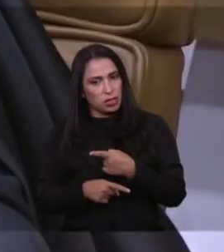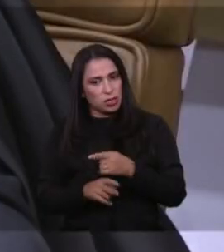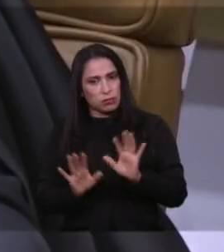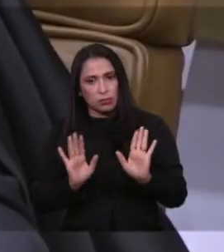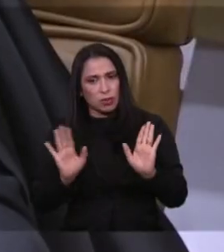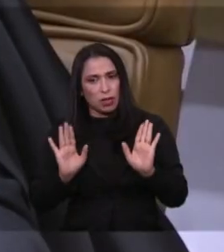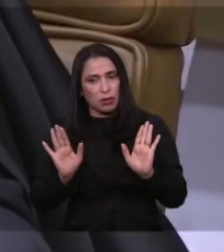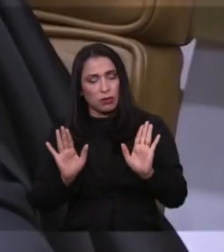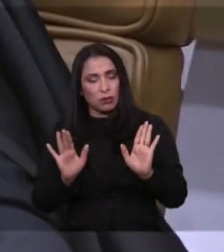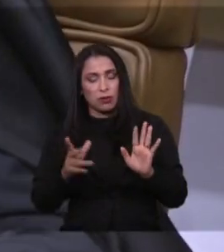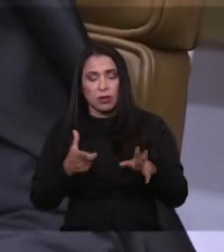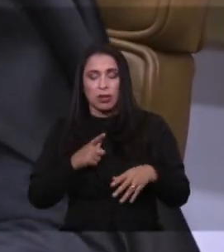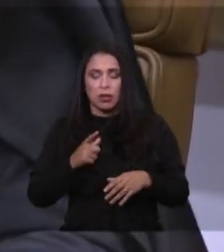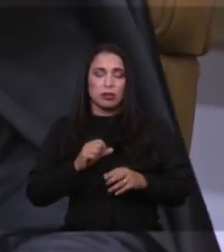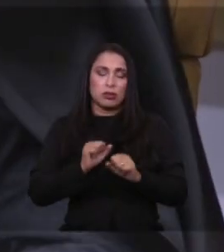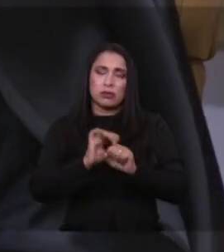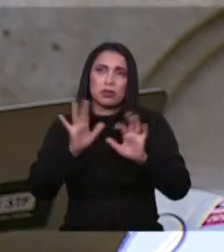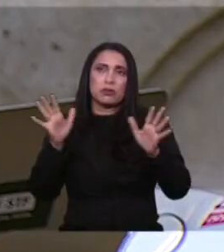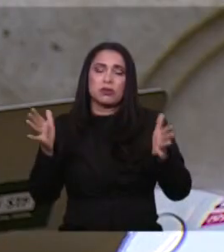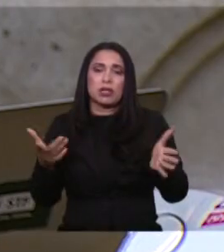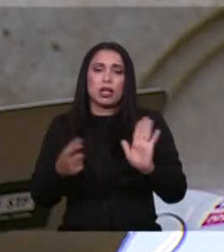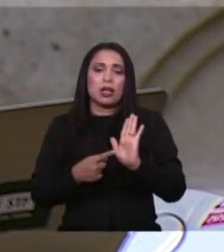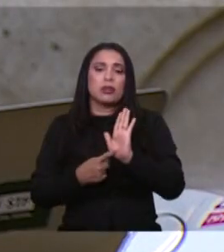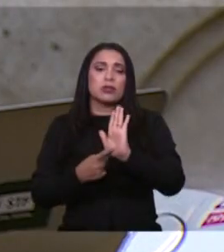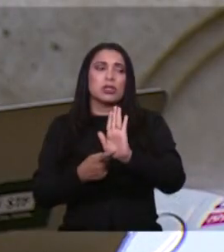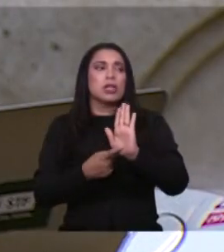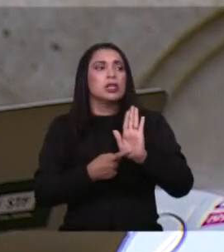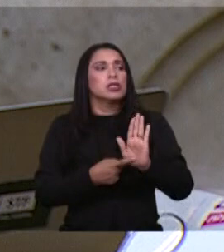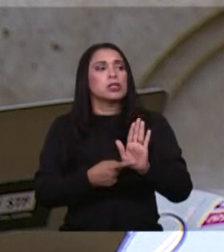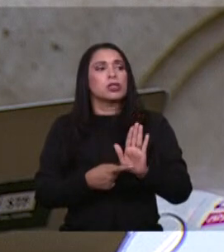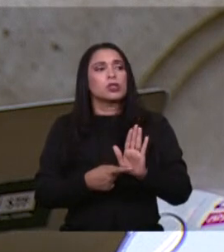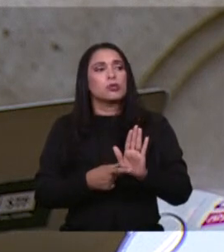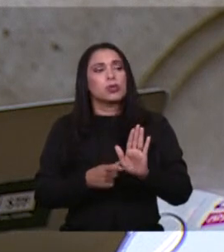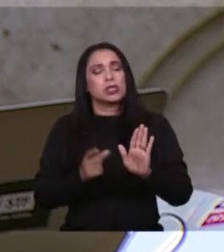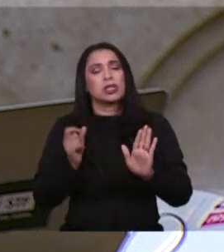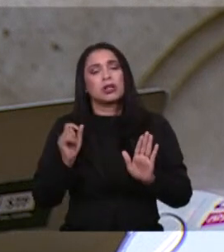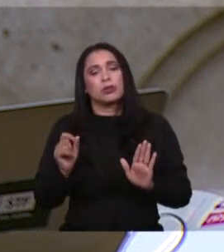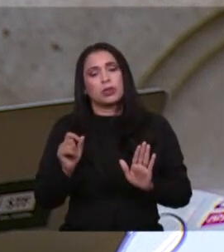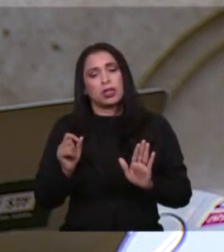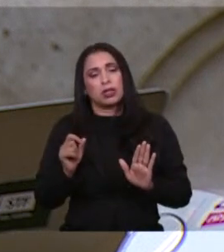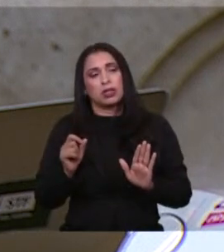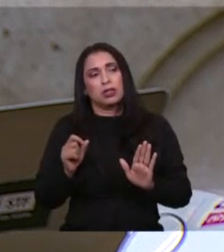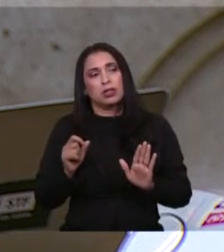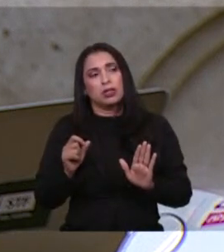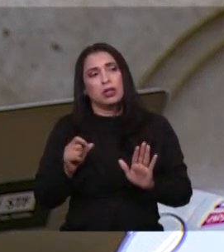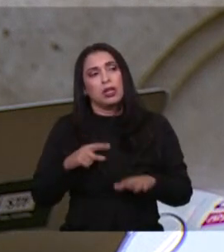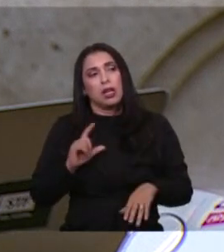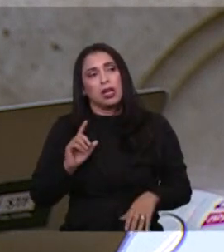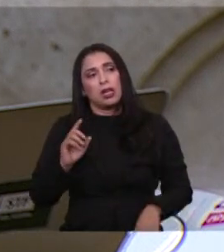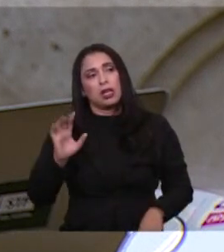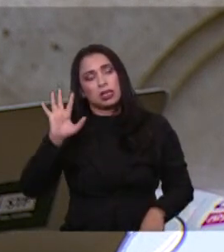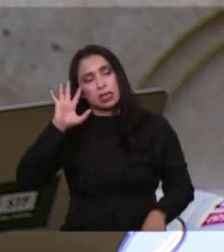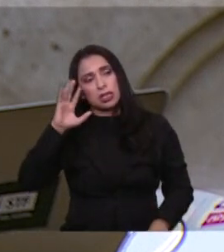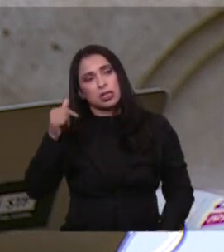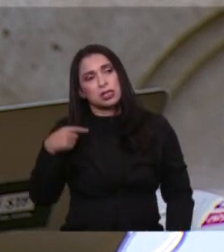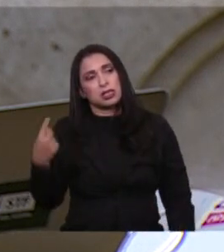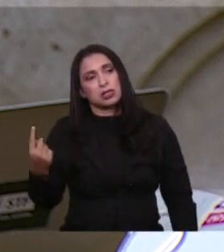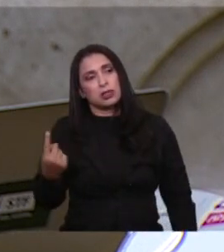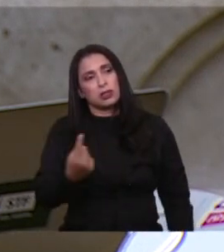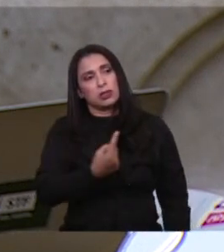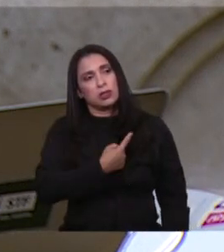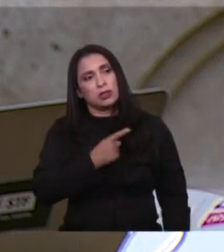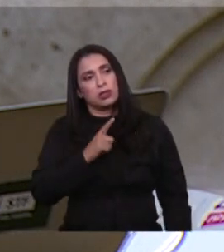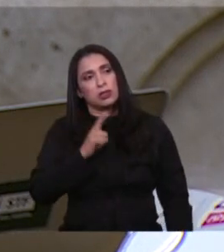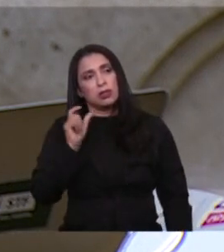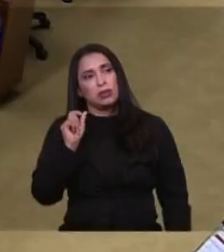eu... E se nós explicitarmos... Claro, explicitar. Então, isso. A nossa decisão seria essa. Nos, e